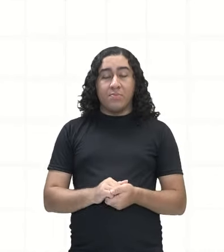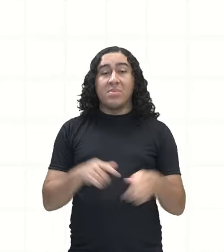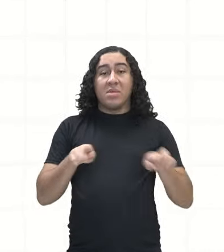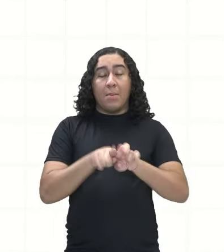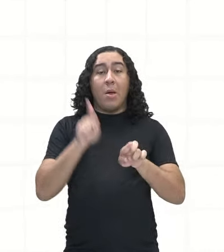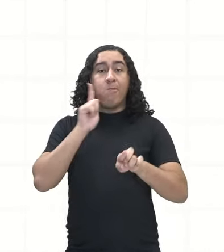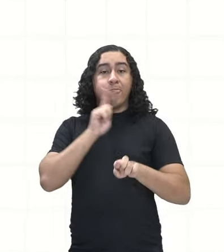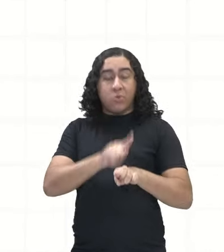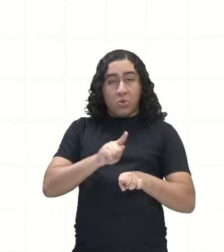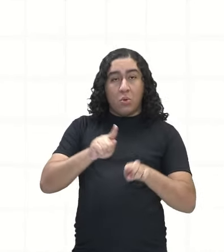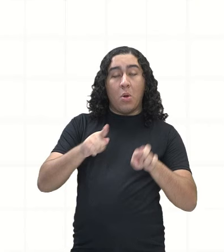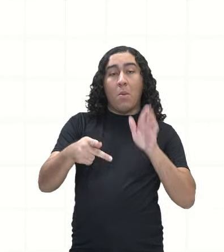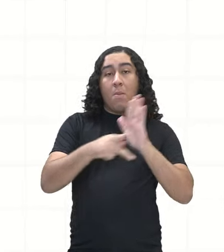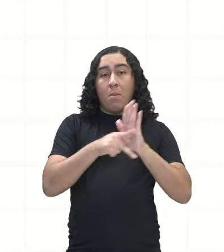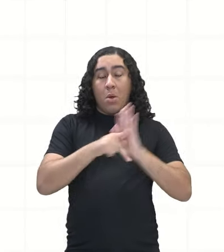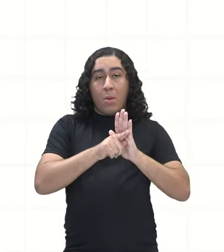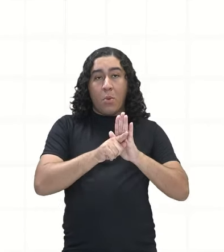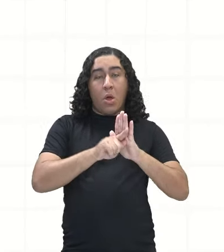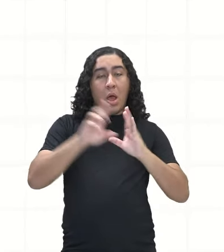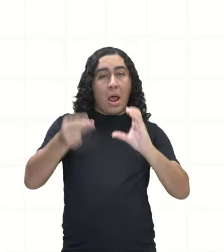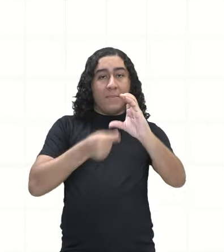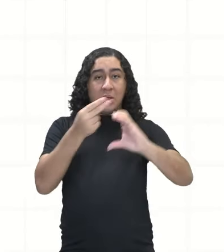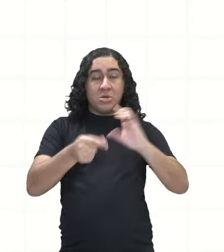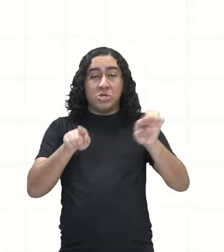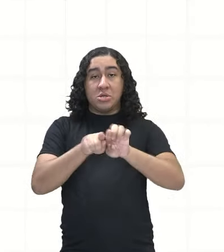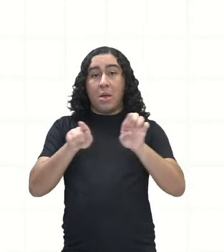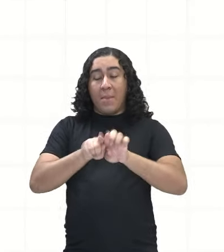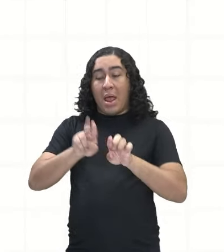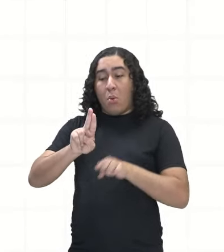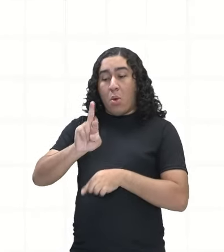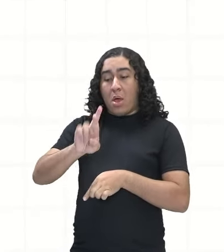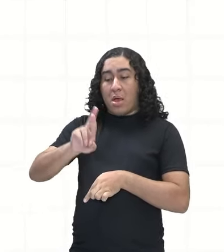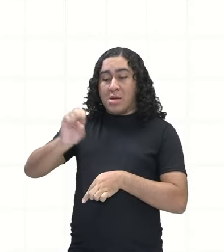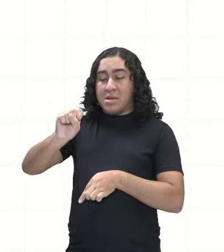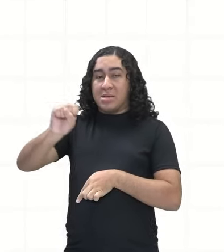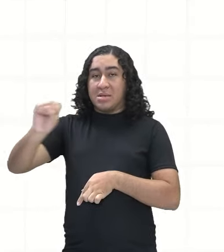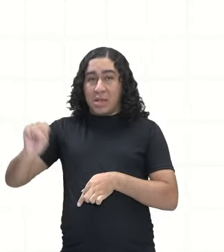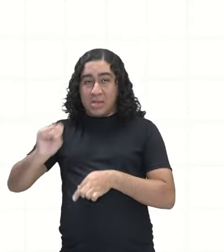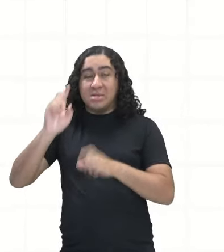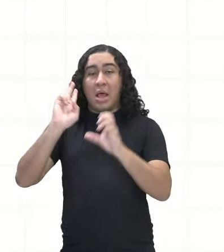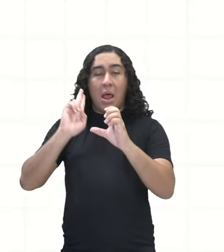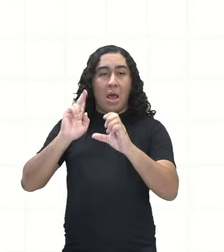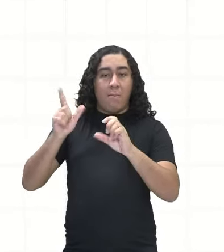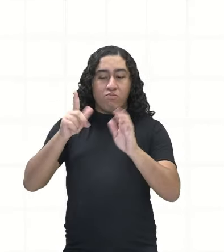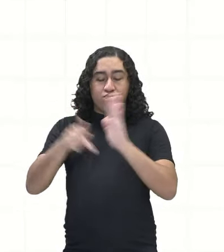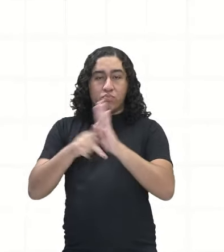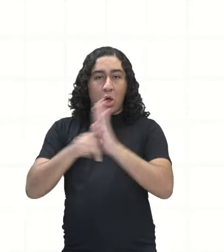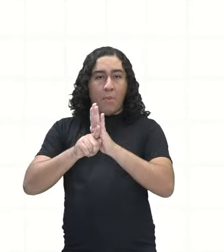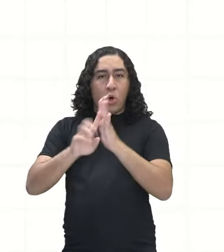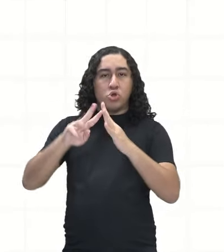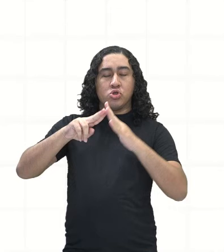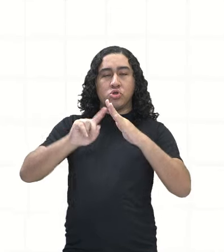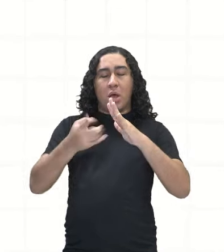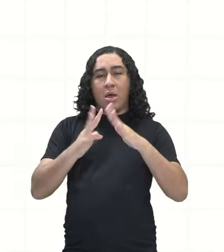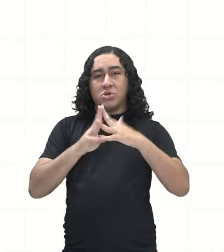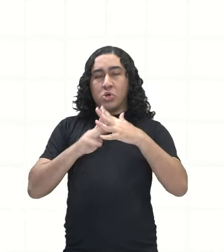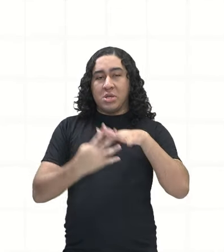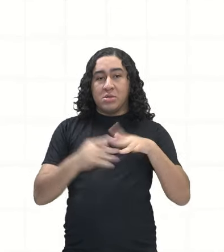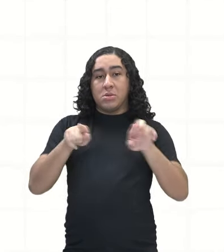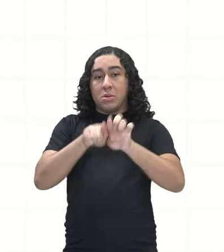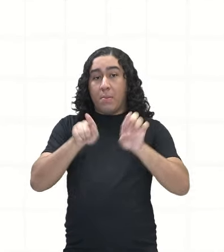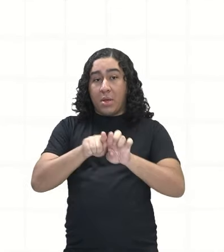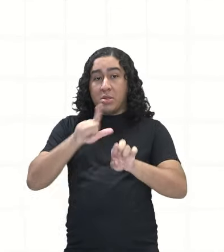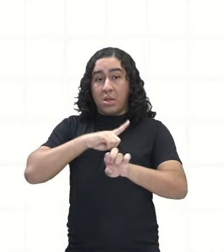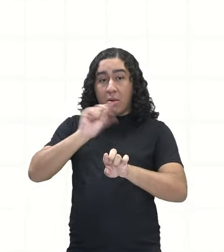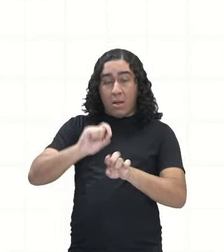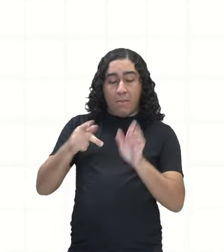Soviética socialista tá bom isso obviamente impulsionou também os fluxos migratórios e direcionou também esses fluxos migratórios